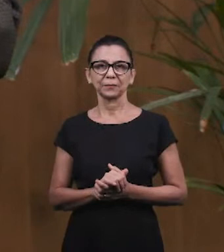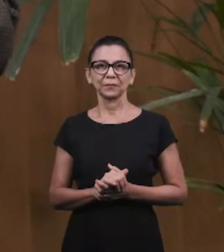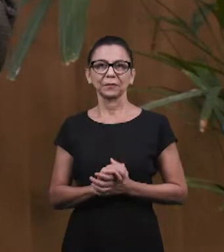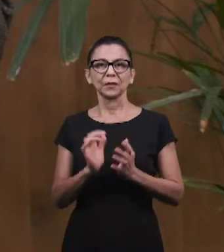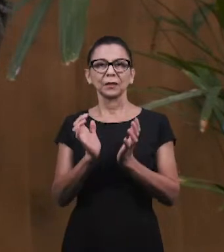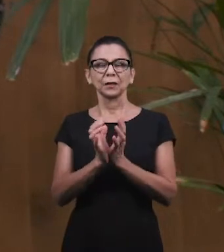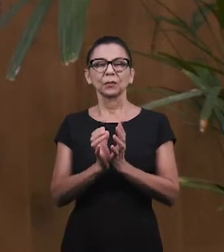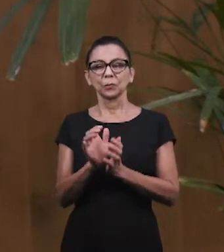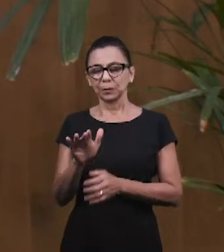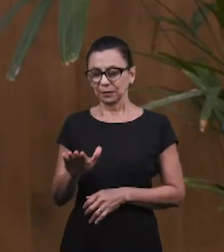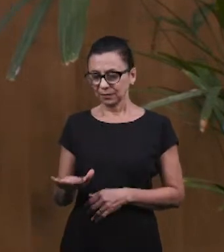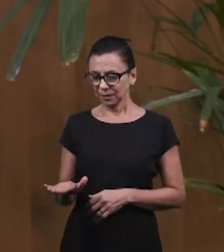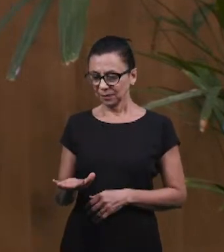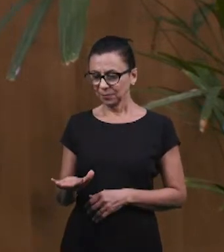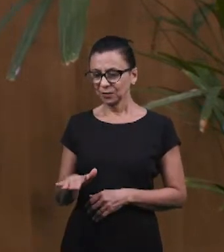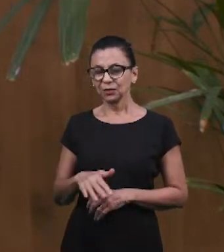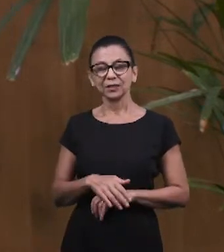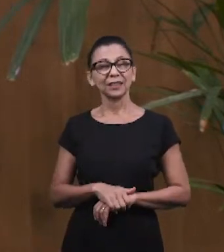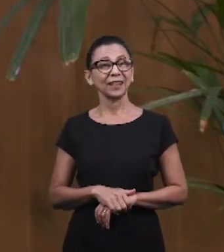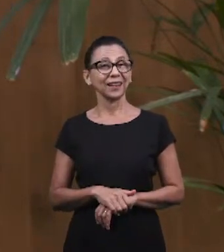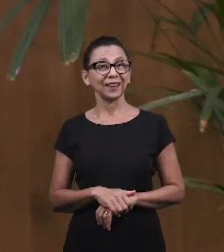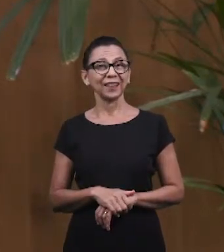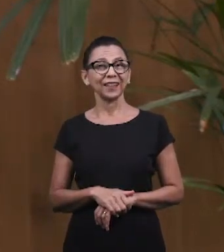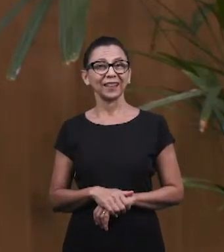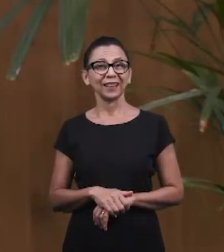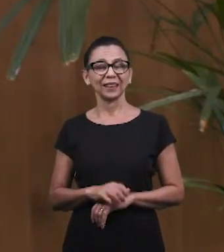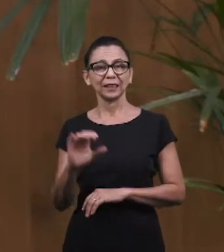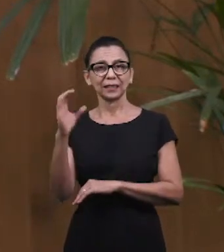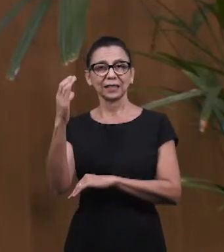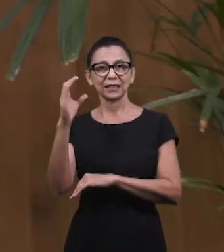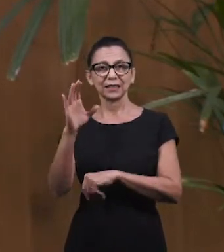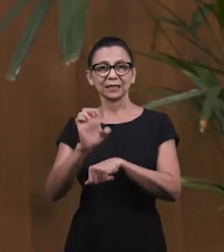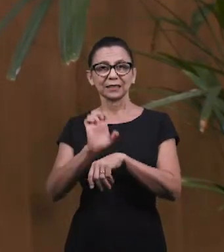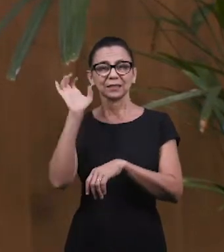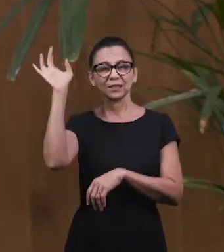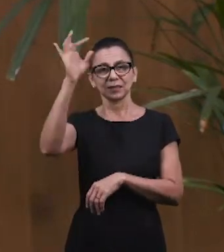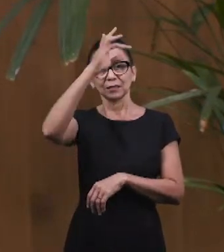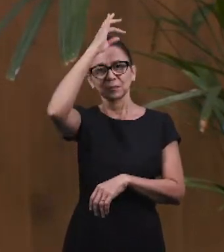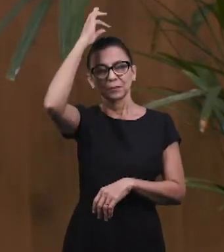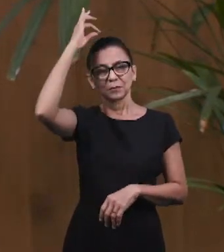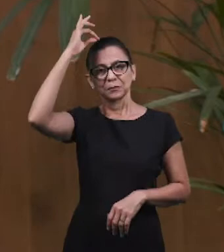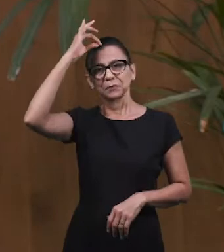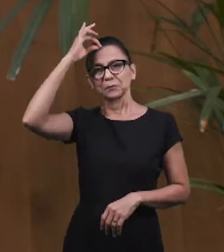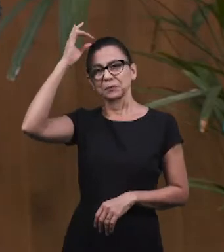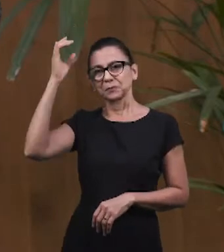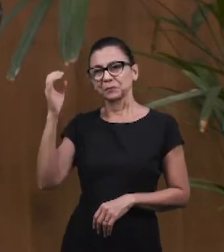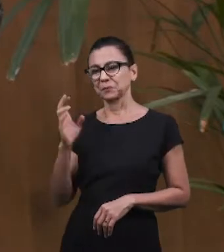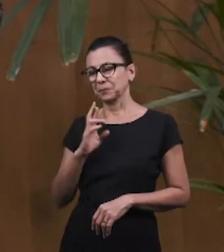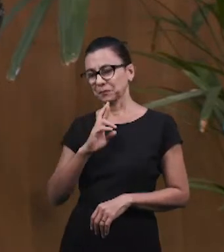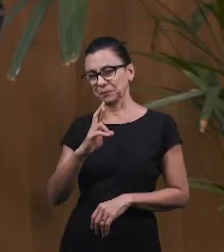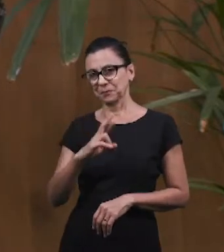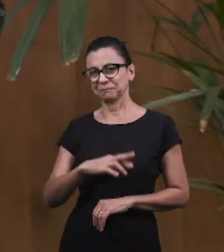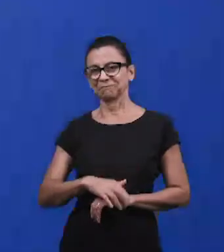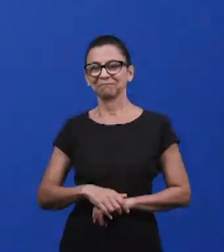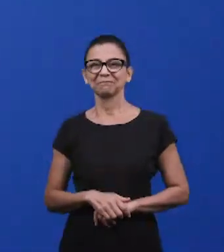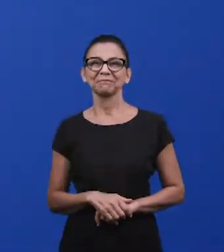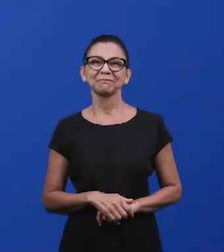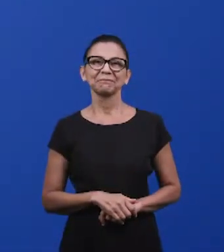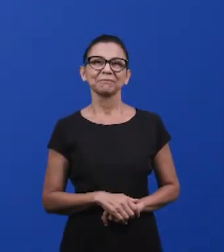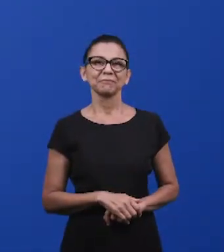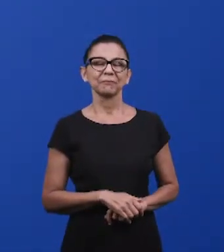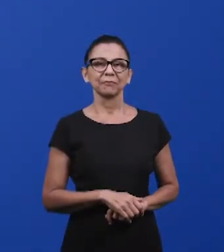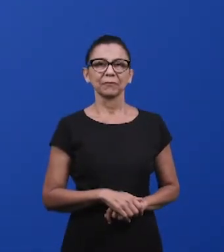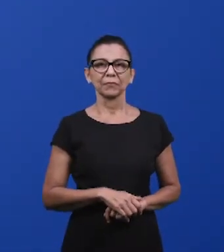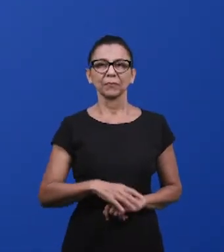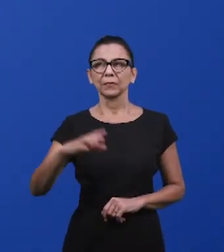intermediários da nossa igreja ali em Cariacica. André Lucas, Estado do Espírito Santo, ele vai dar então a resposta. A